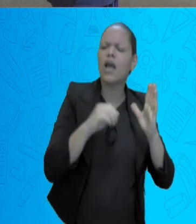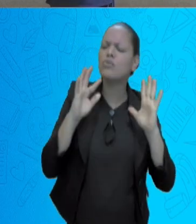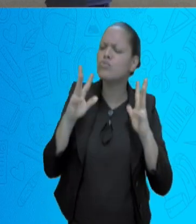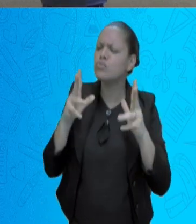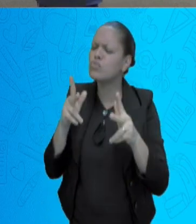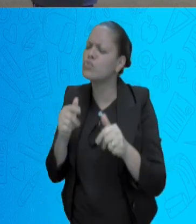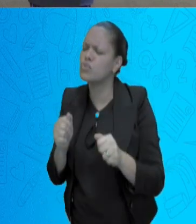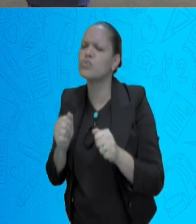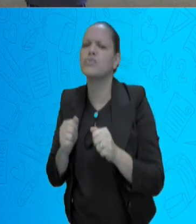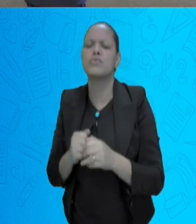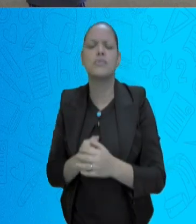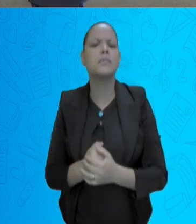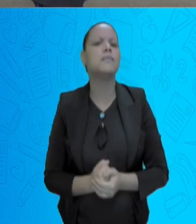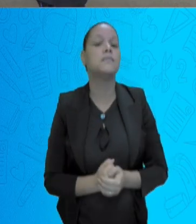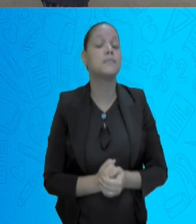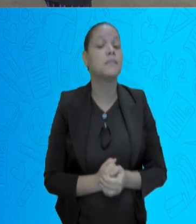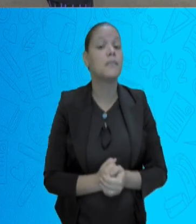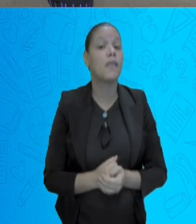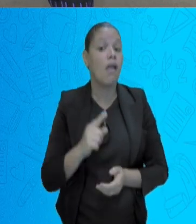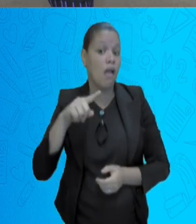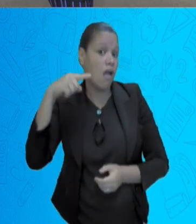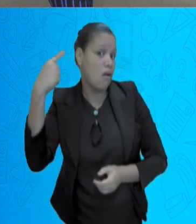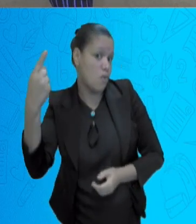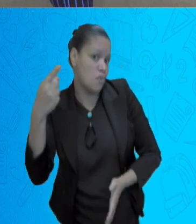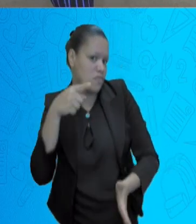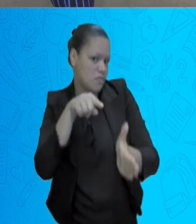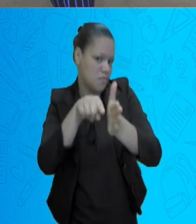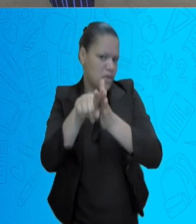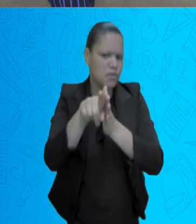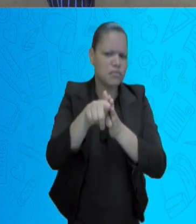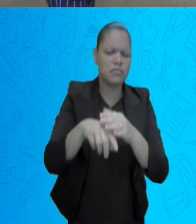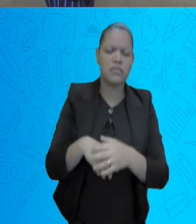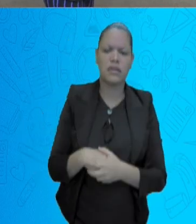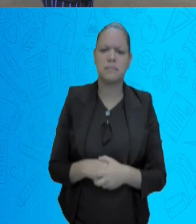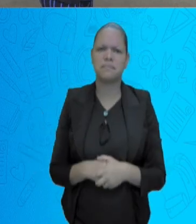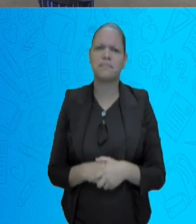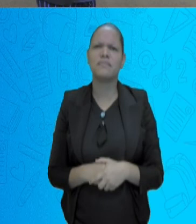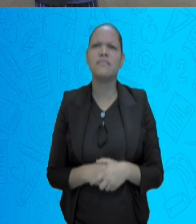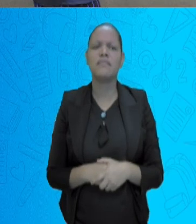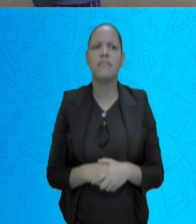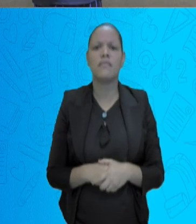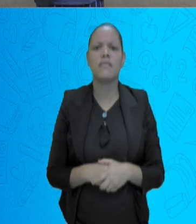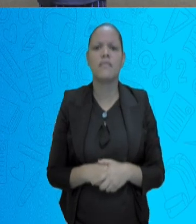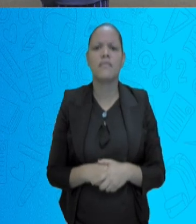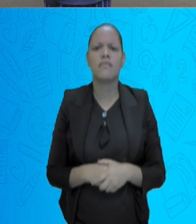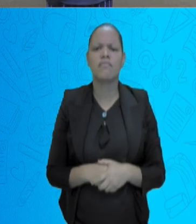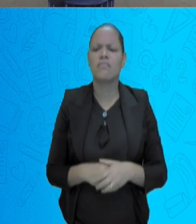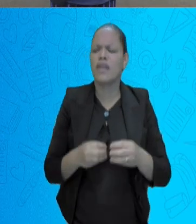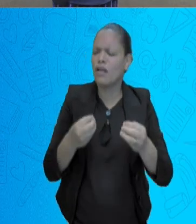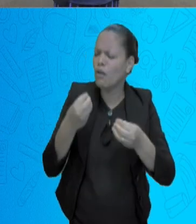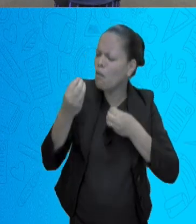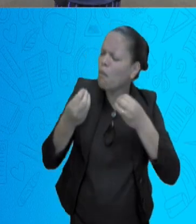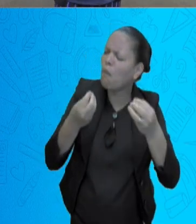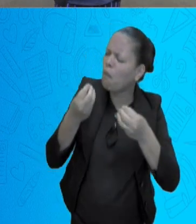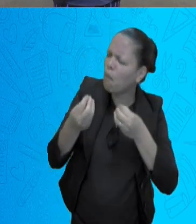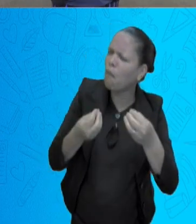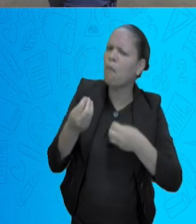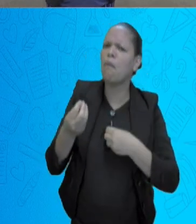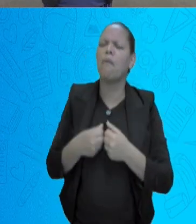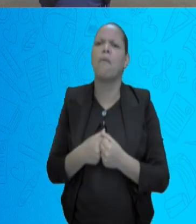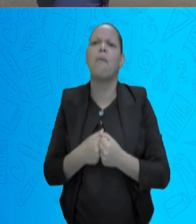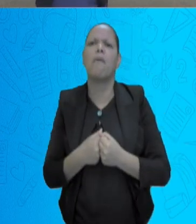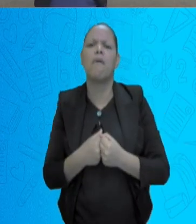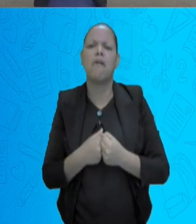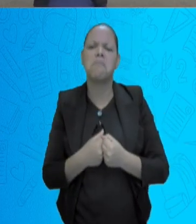casa. A outra pergunta: como está sendo essa nova experiência? E